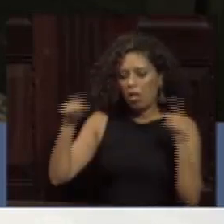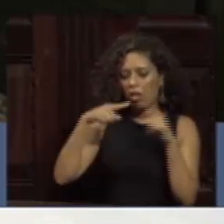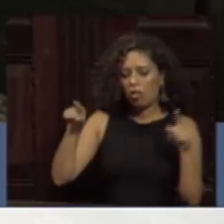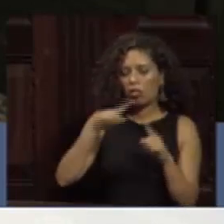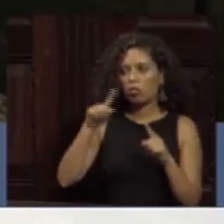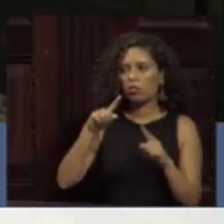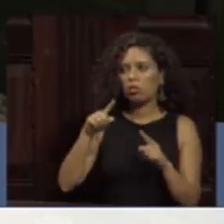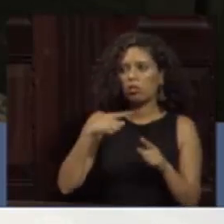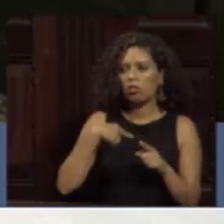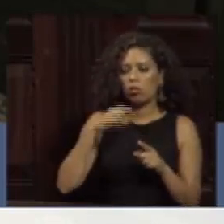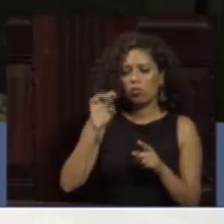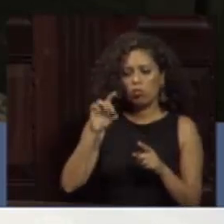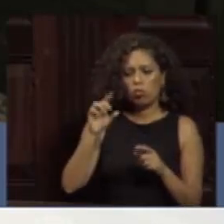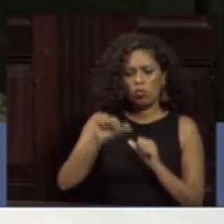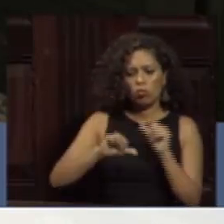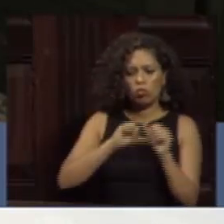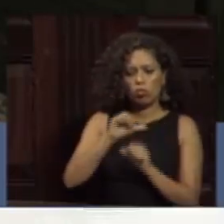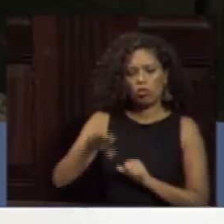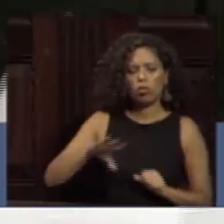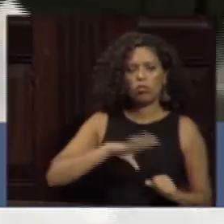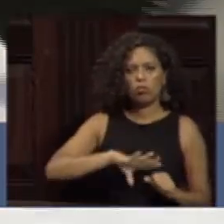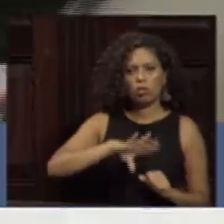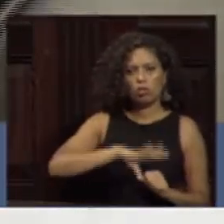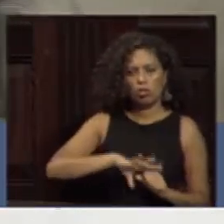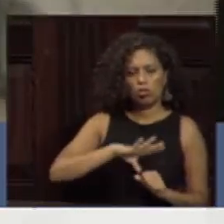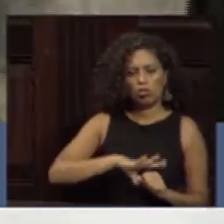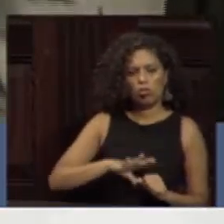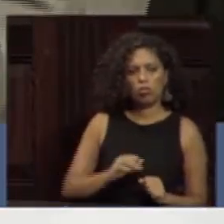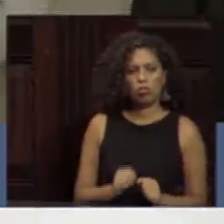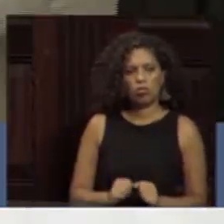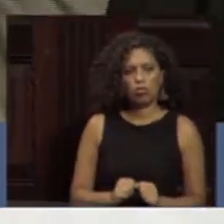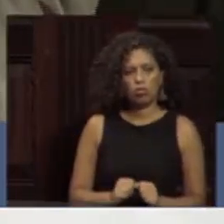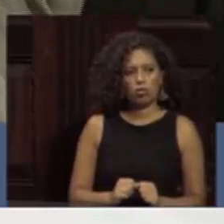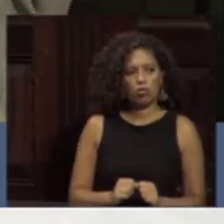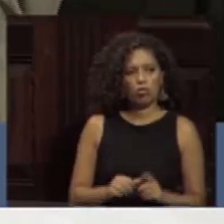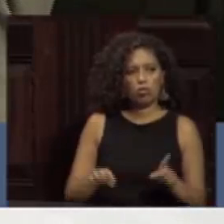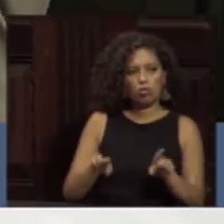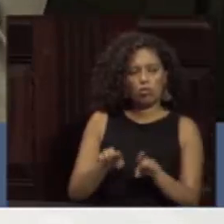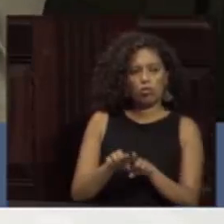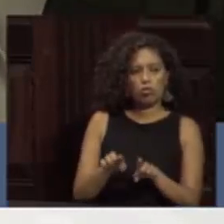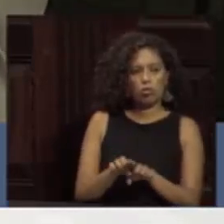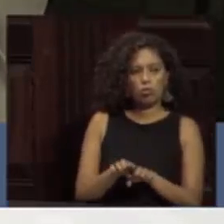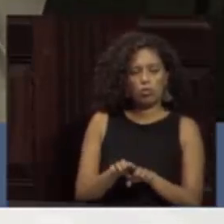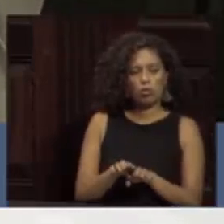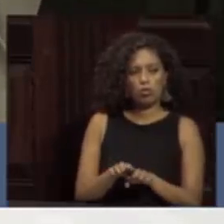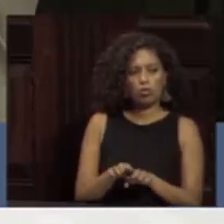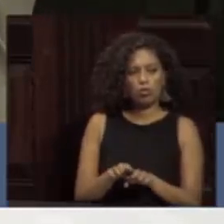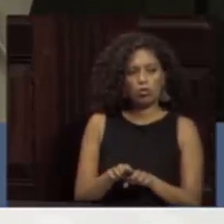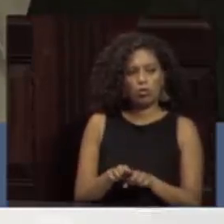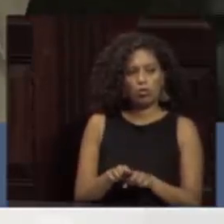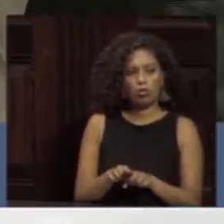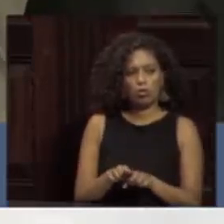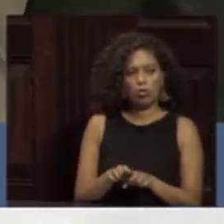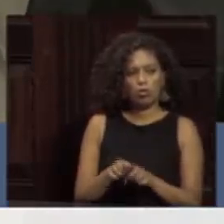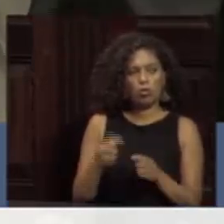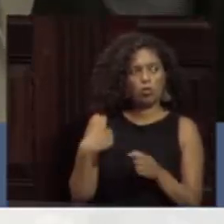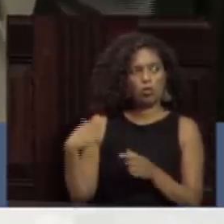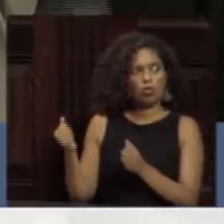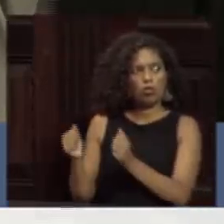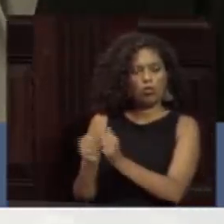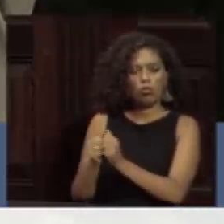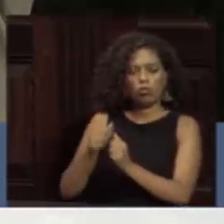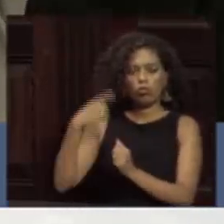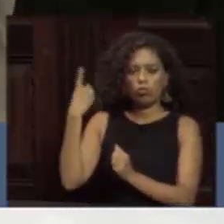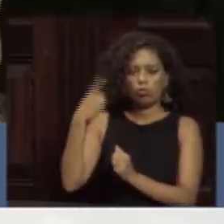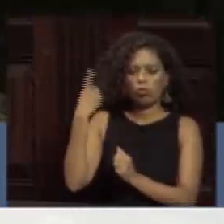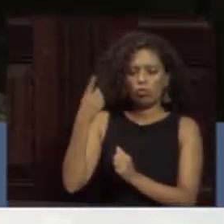Porque dei o parecer pela comissão pela pessoa com deficiência. E está aqui o deputado, que é o presidente da